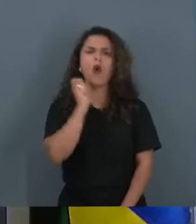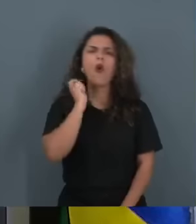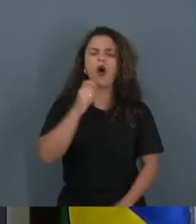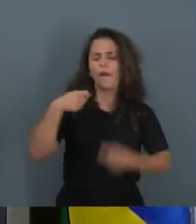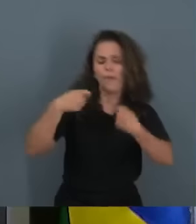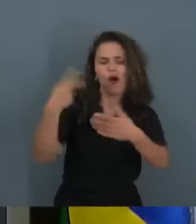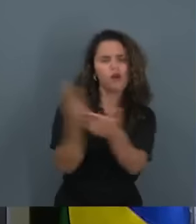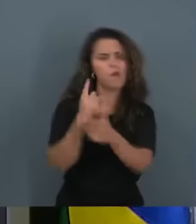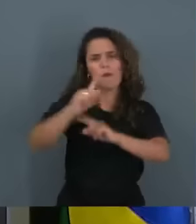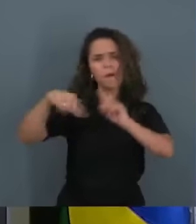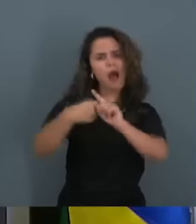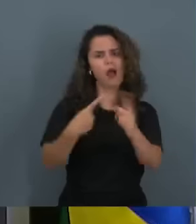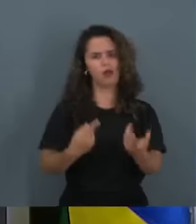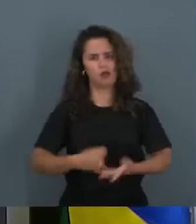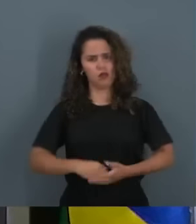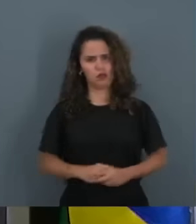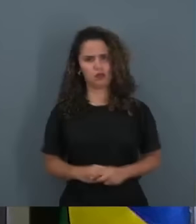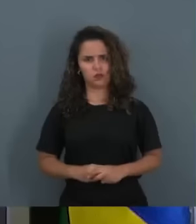acontecer mais?